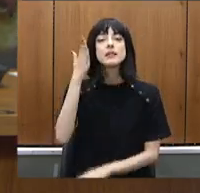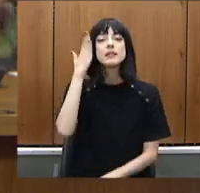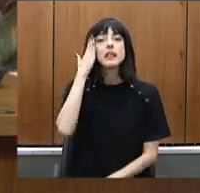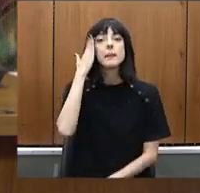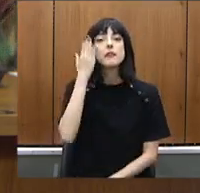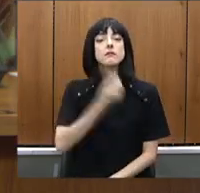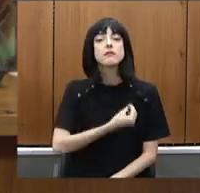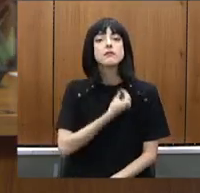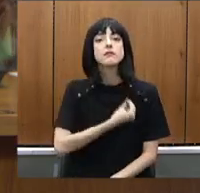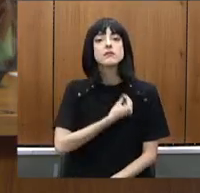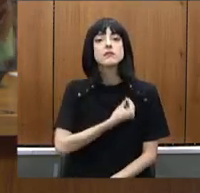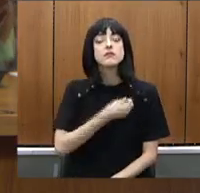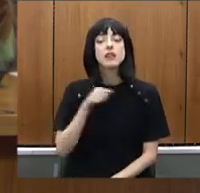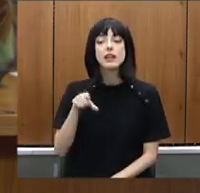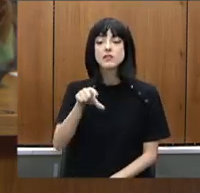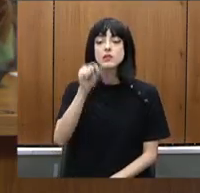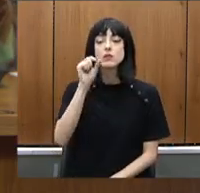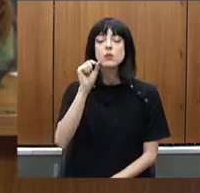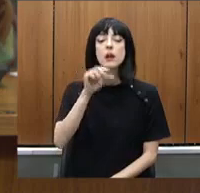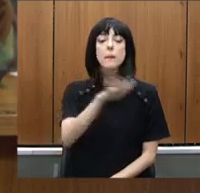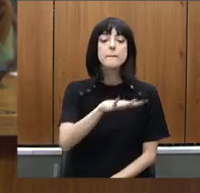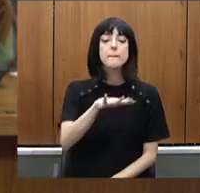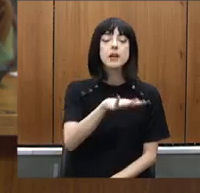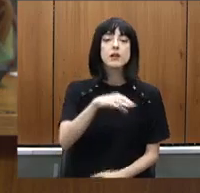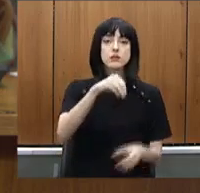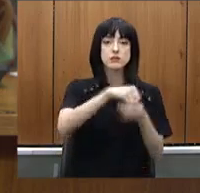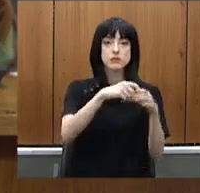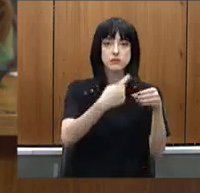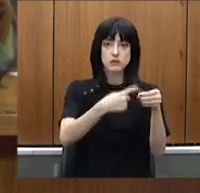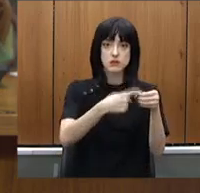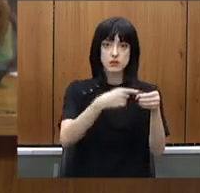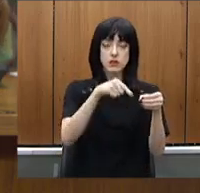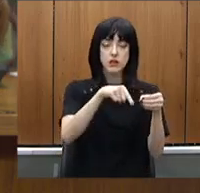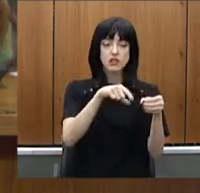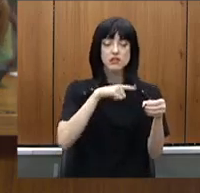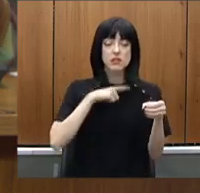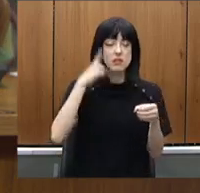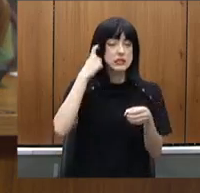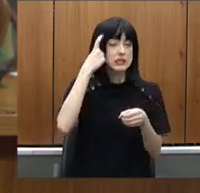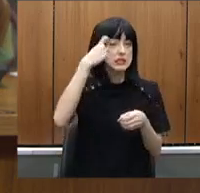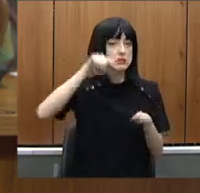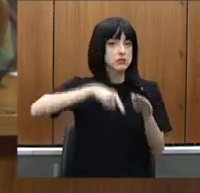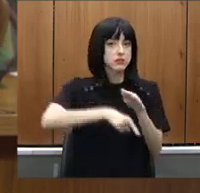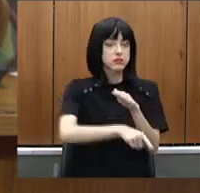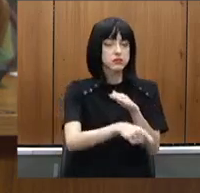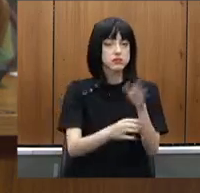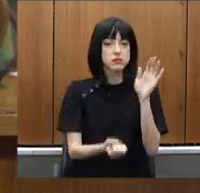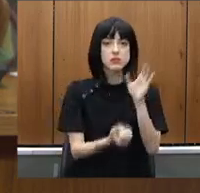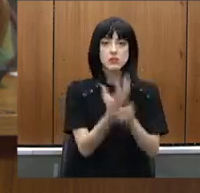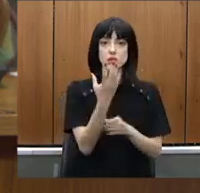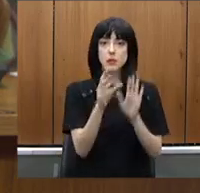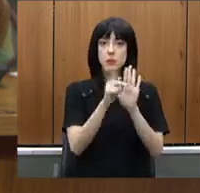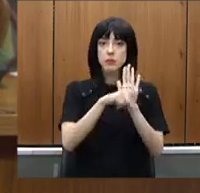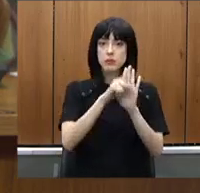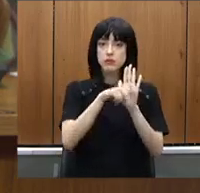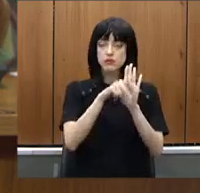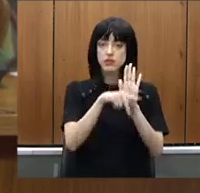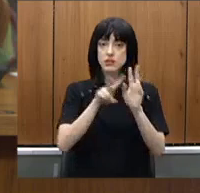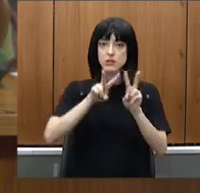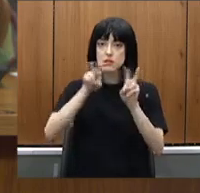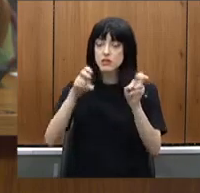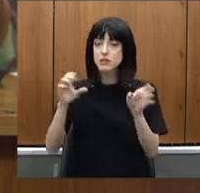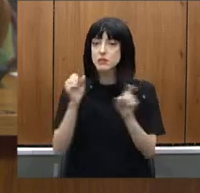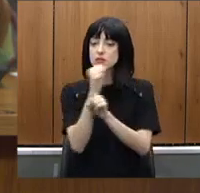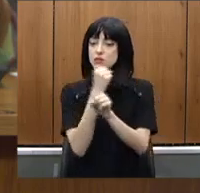dele que estava com o maior violência e colocou um projeto bem focado na parte social e iniciou as proximidades e agora é